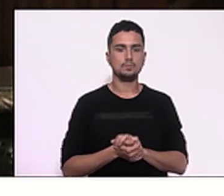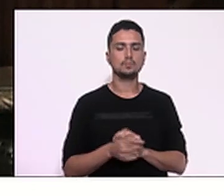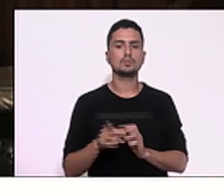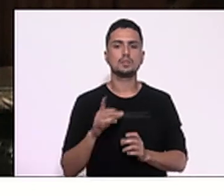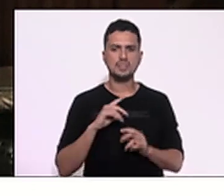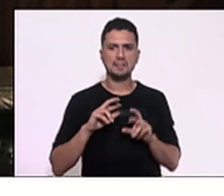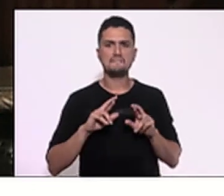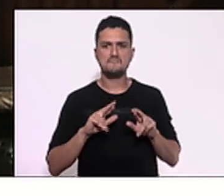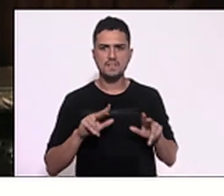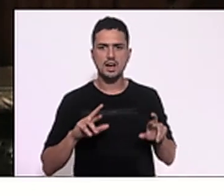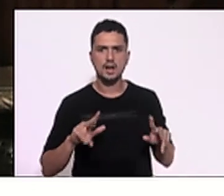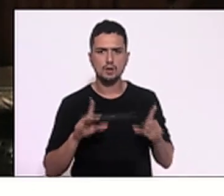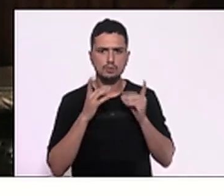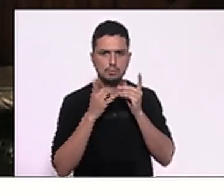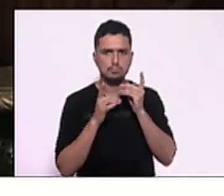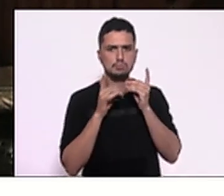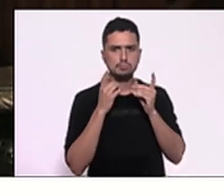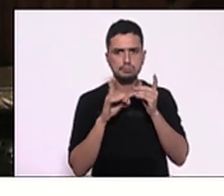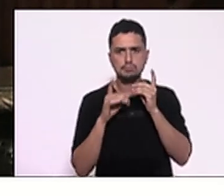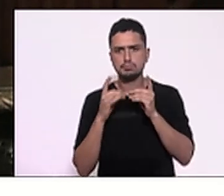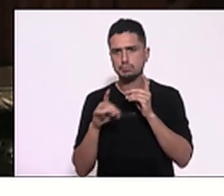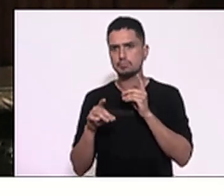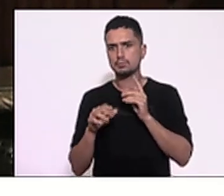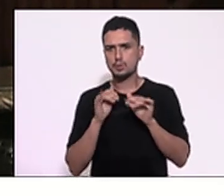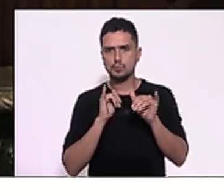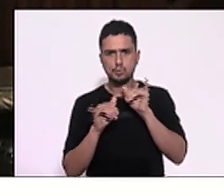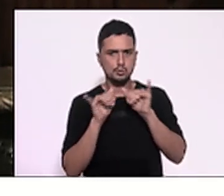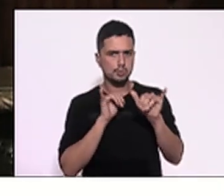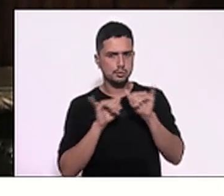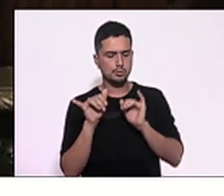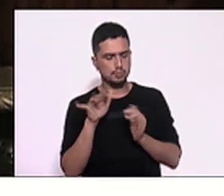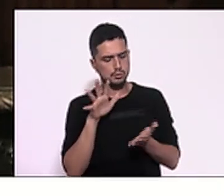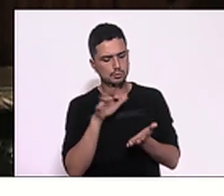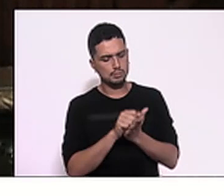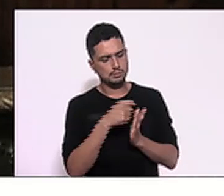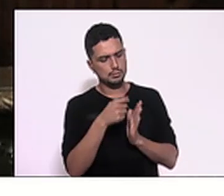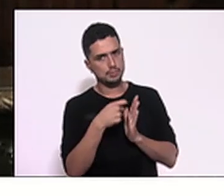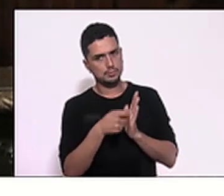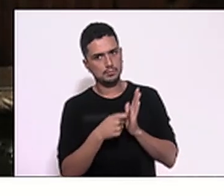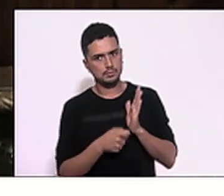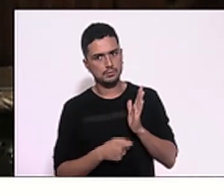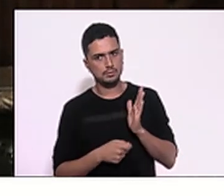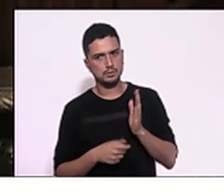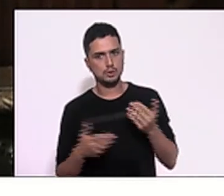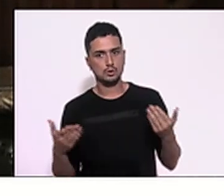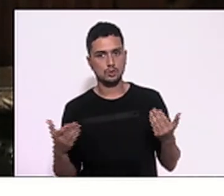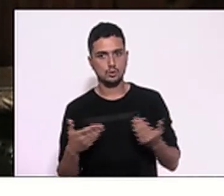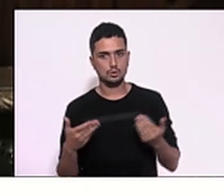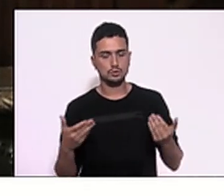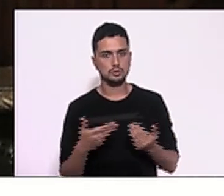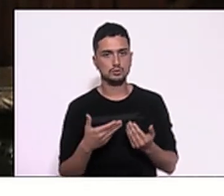depoimentos de egressos do hoje